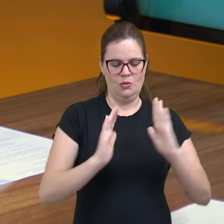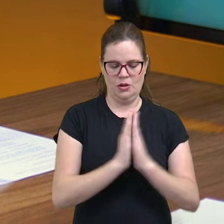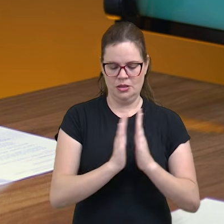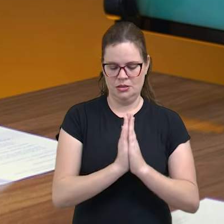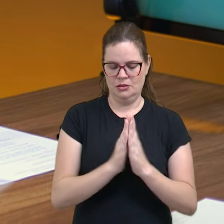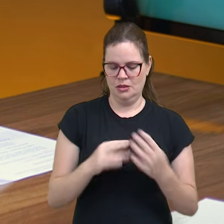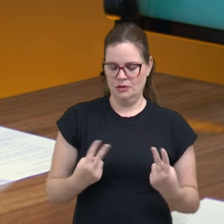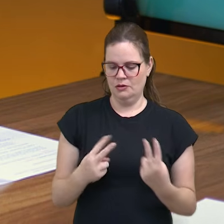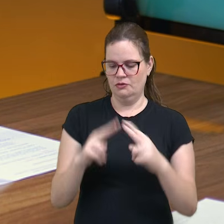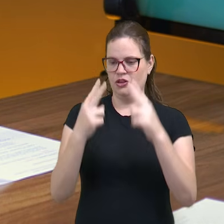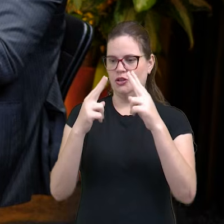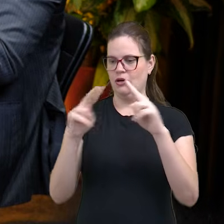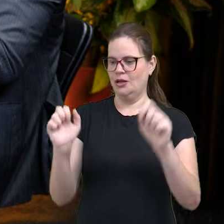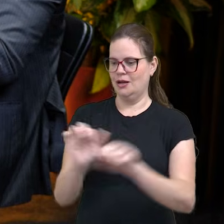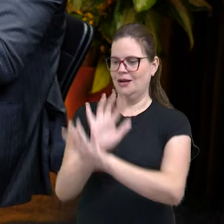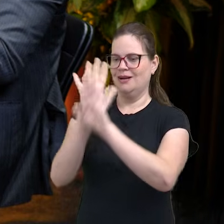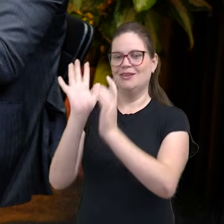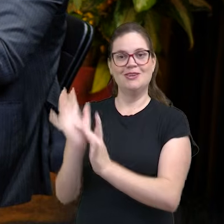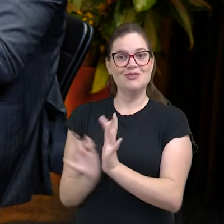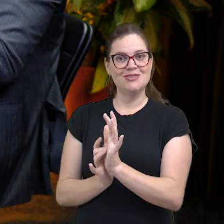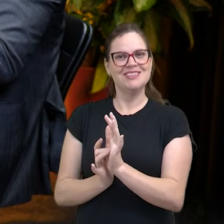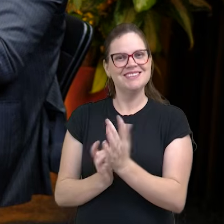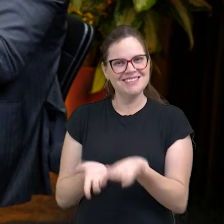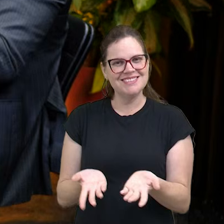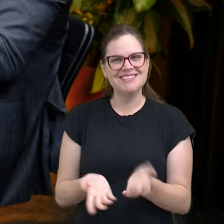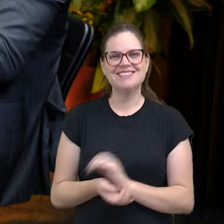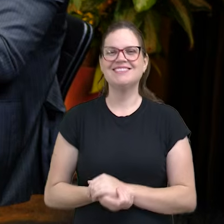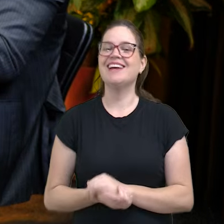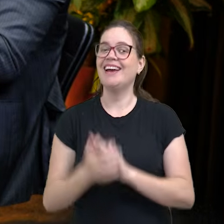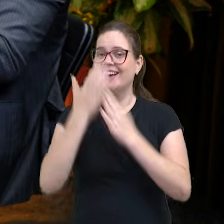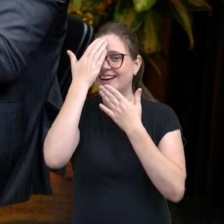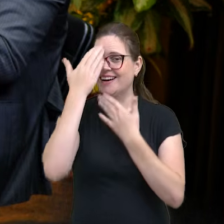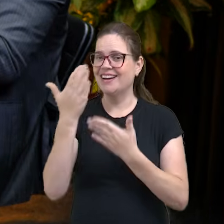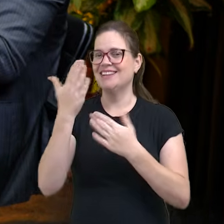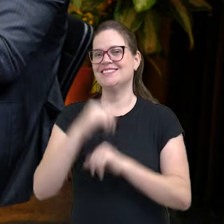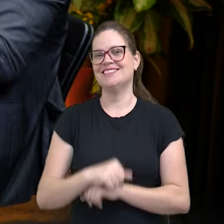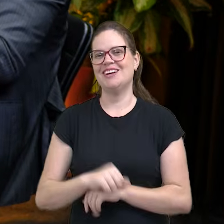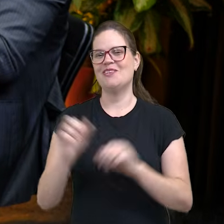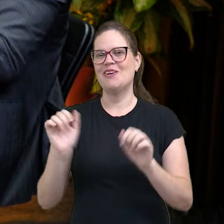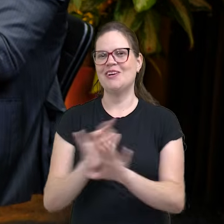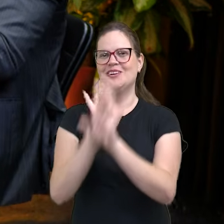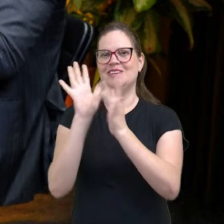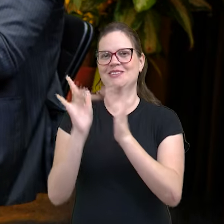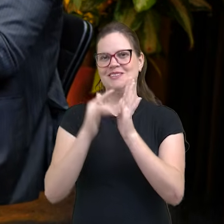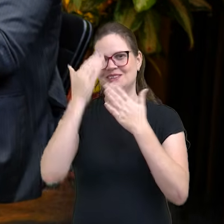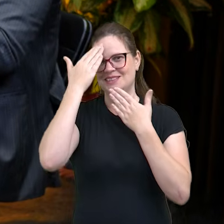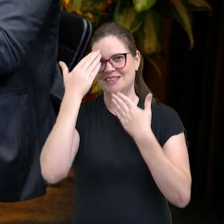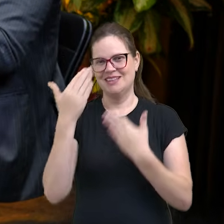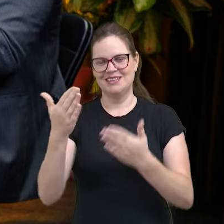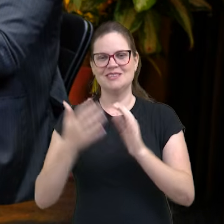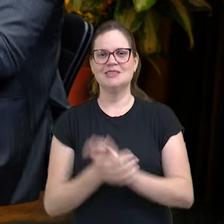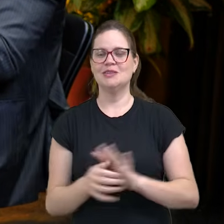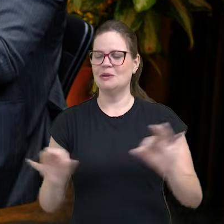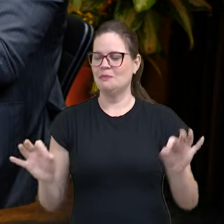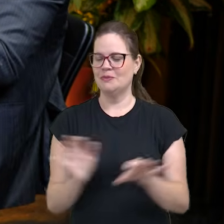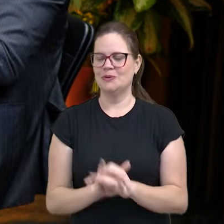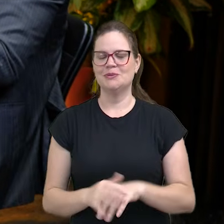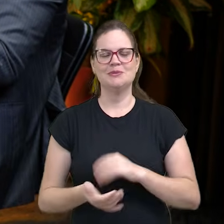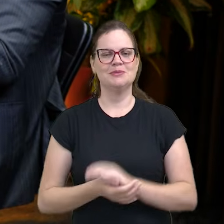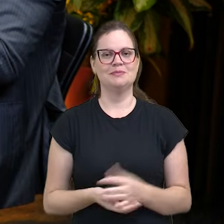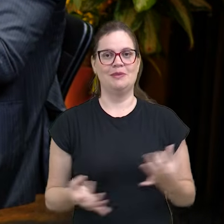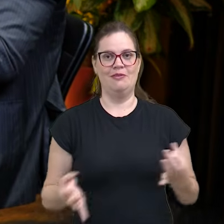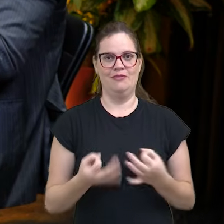batalha, oração, vitória, glória a Jesus. É a gratidão. Perfeito. Né? Fecha